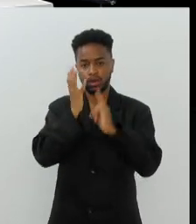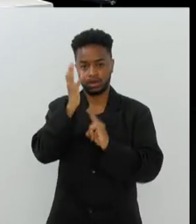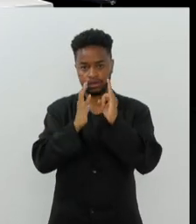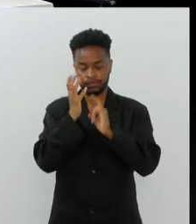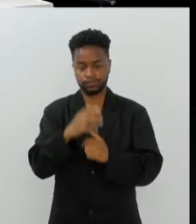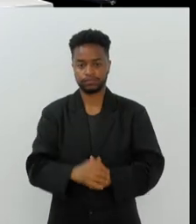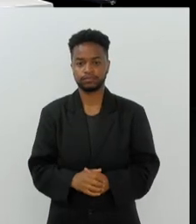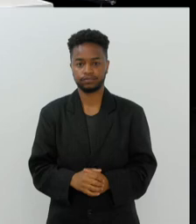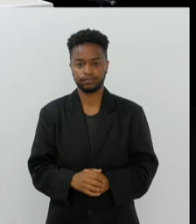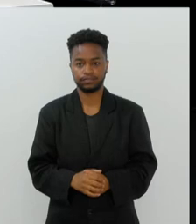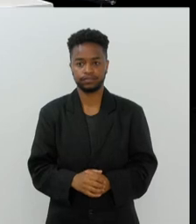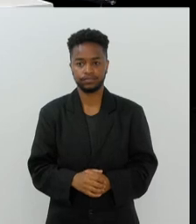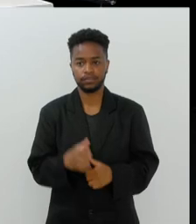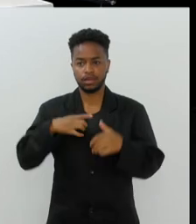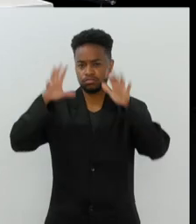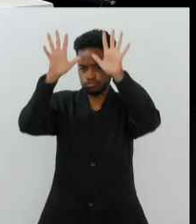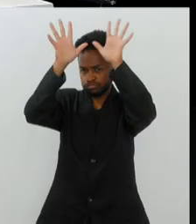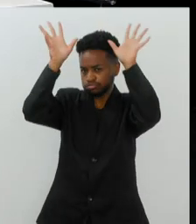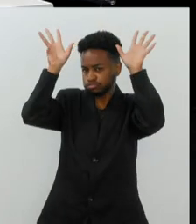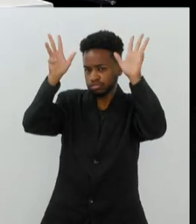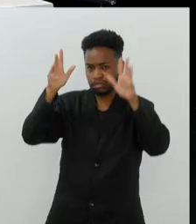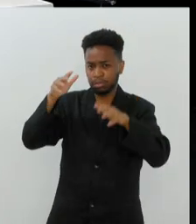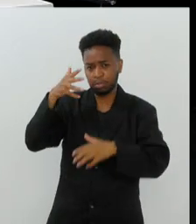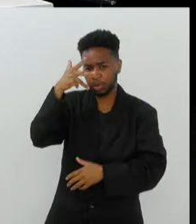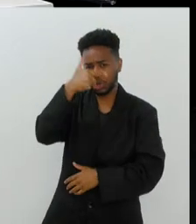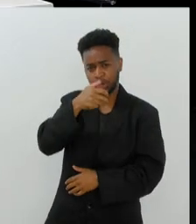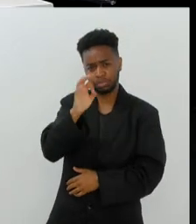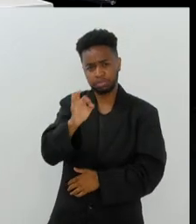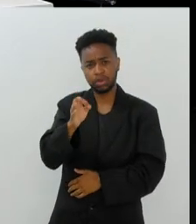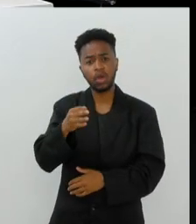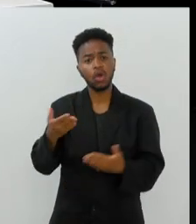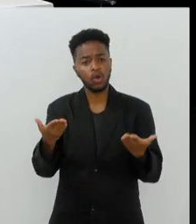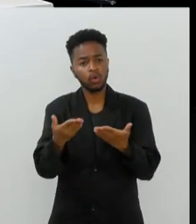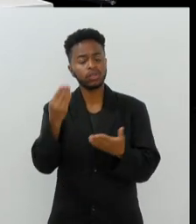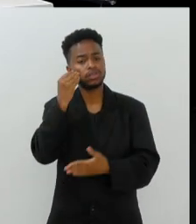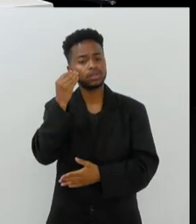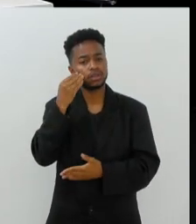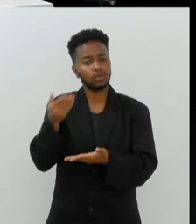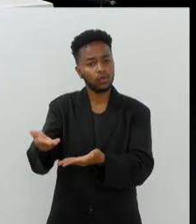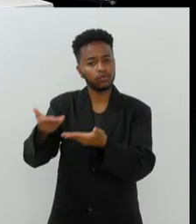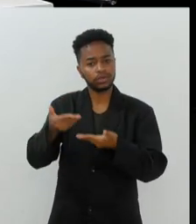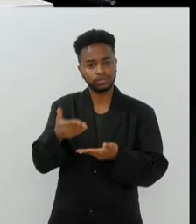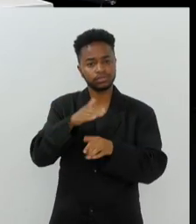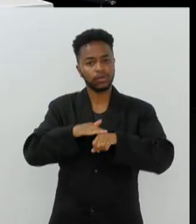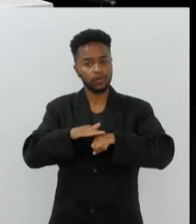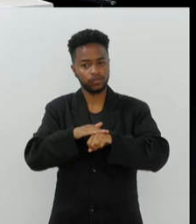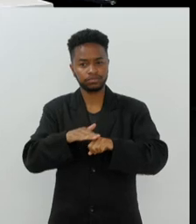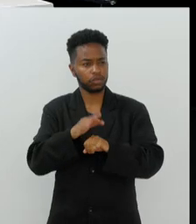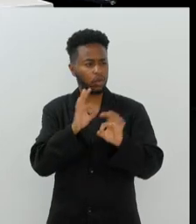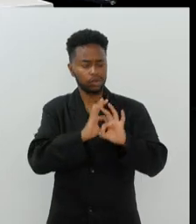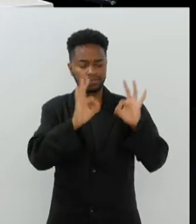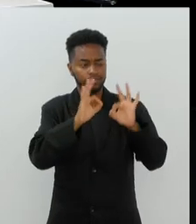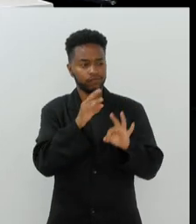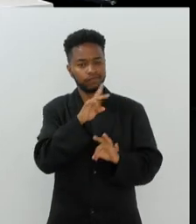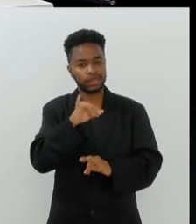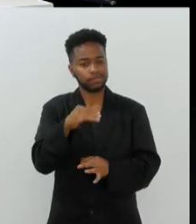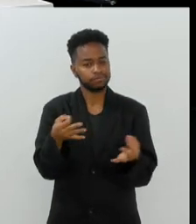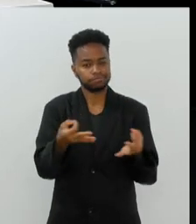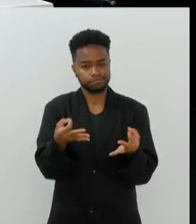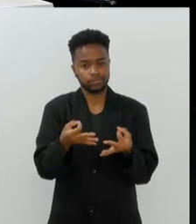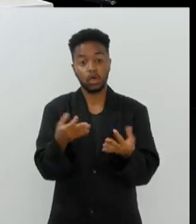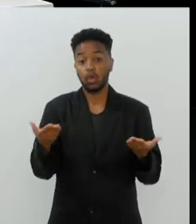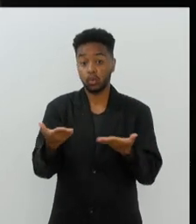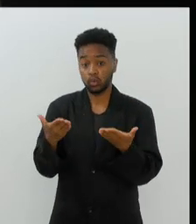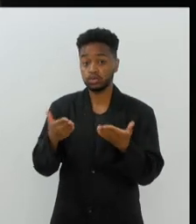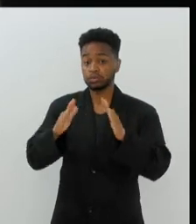para o carnaval. Então, e o pavão na cabeça, gente, traz a gente ficou. A gente está, né, pensando em trazer a Heloína aqui para conversar sobre Ai, isso também. Ai, que legal, vai ser o máximo. Ela hoje mora